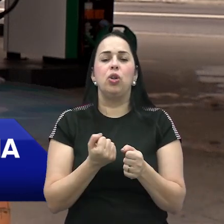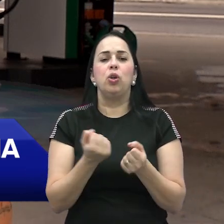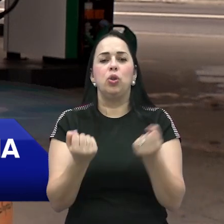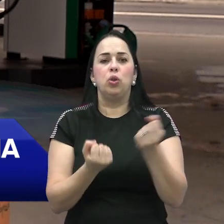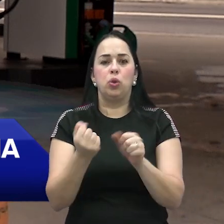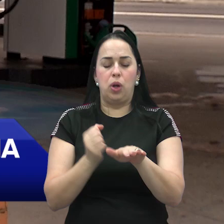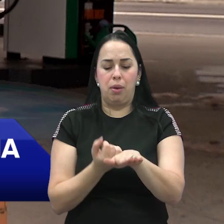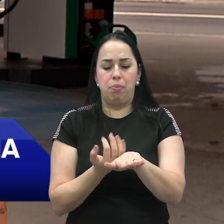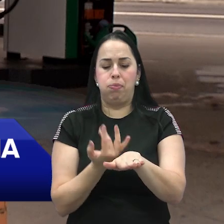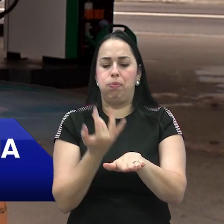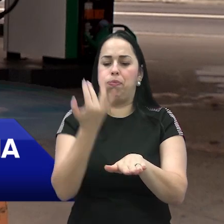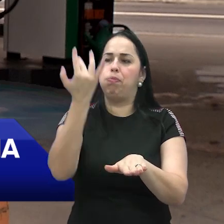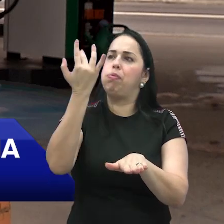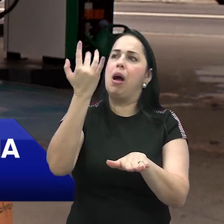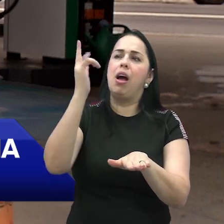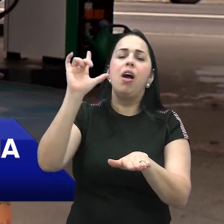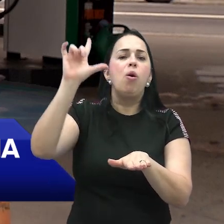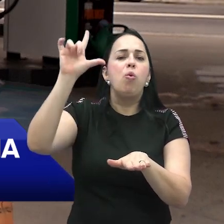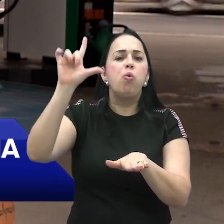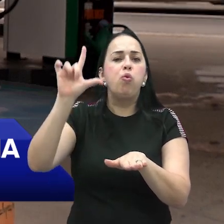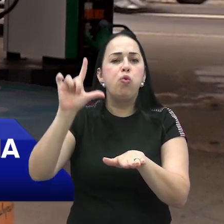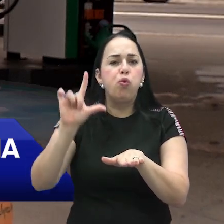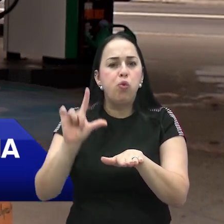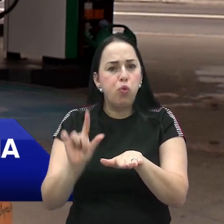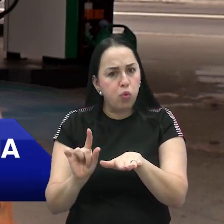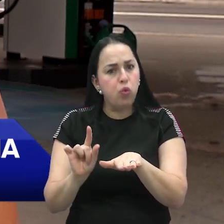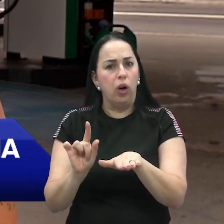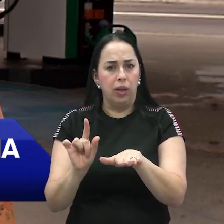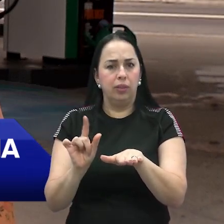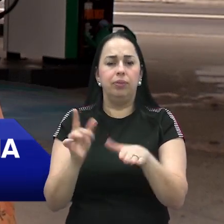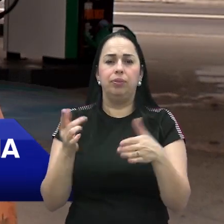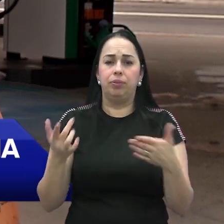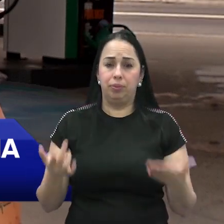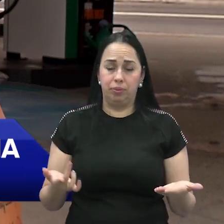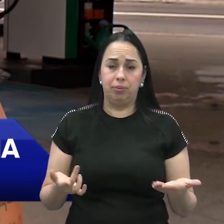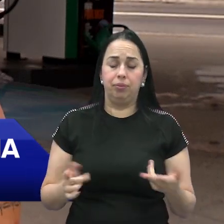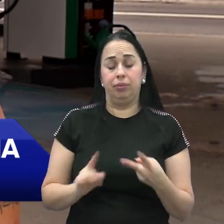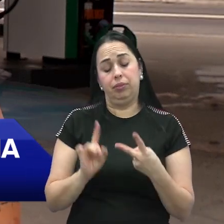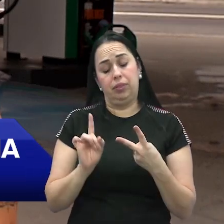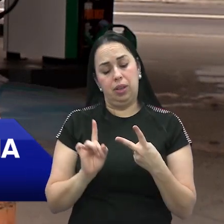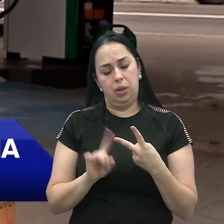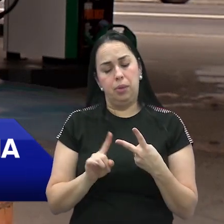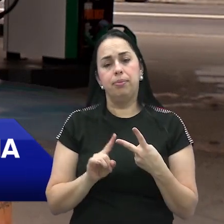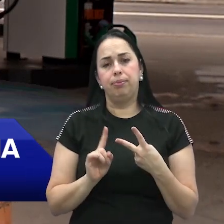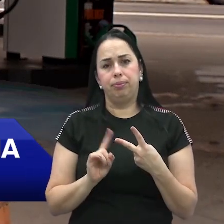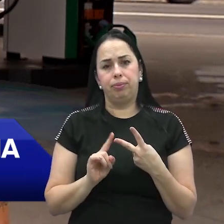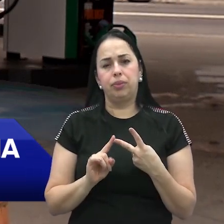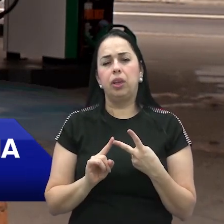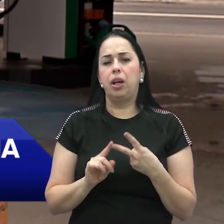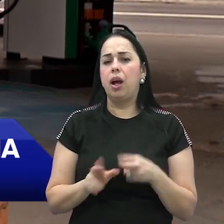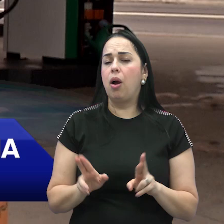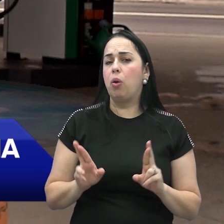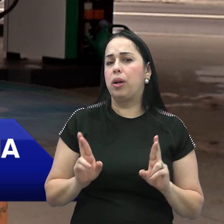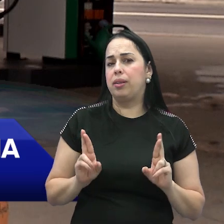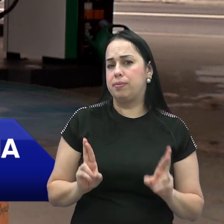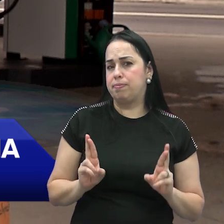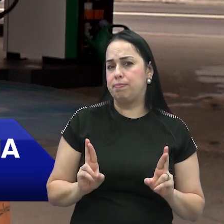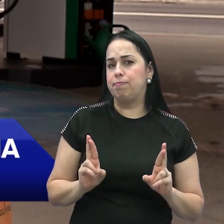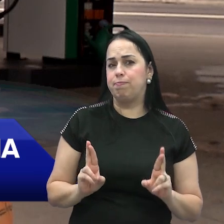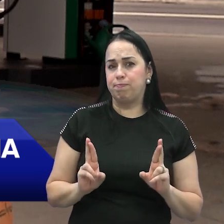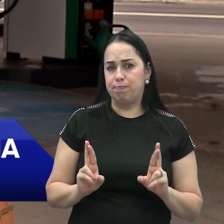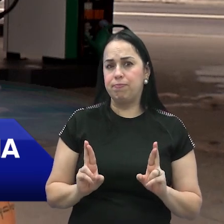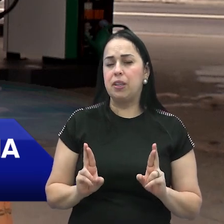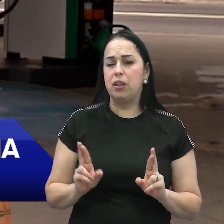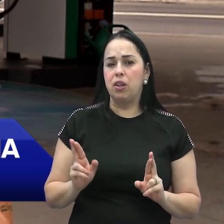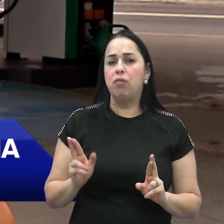que em ano de COP30 no Brasil pode ser muito bem-vindo. A outra coisa é uma expectativa de que a